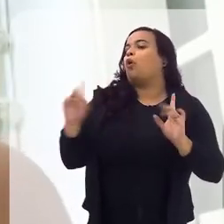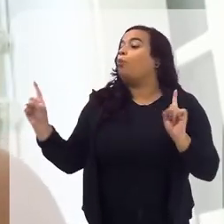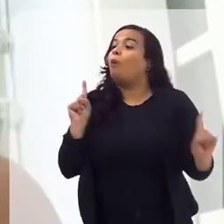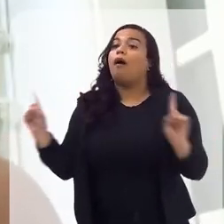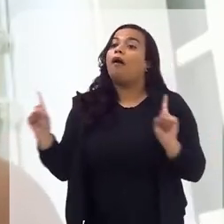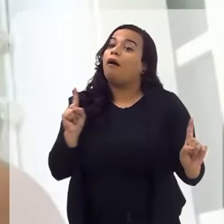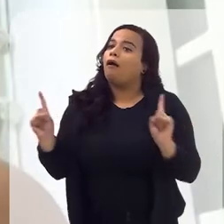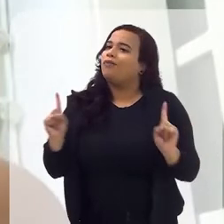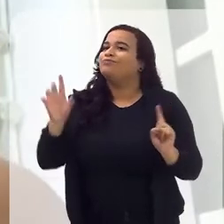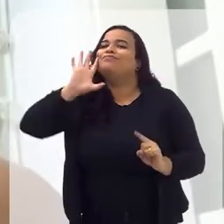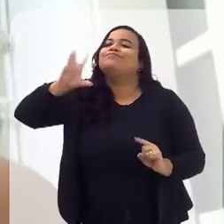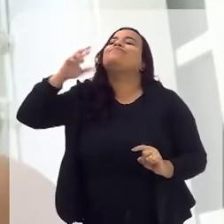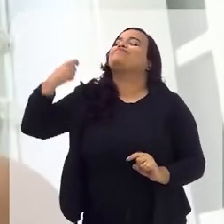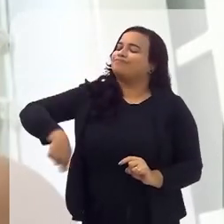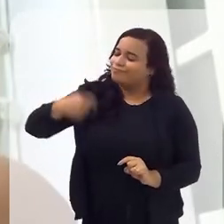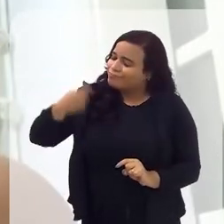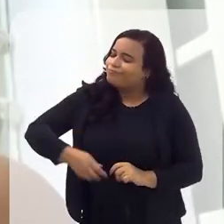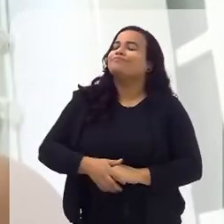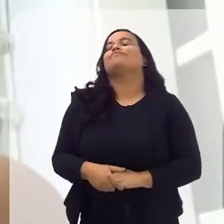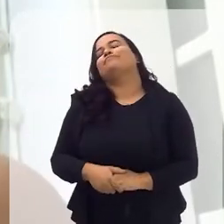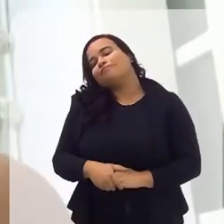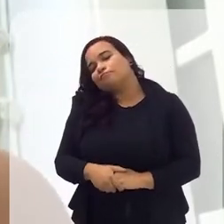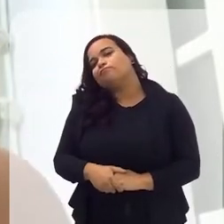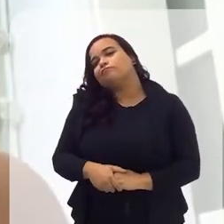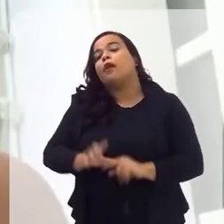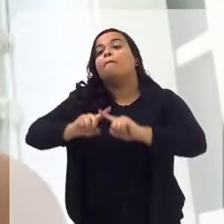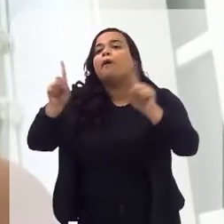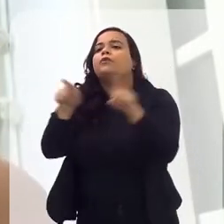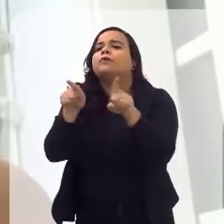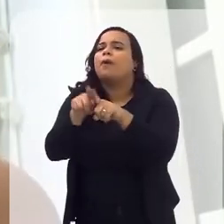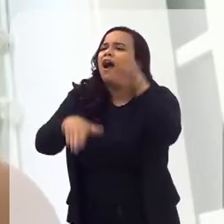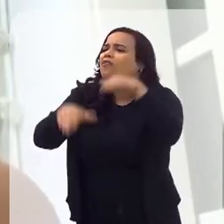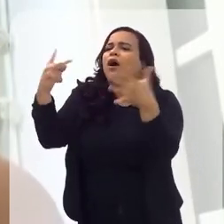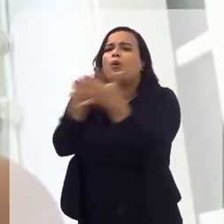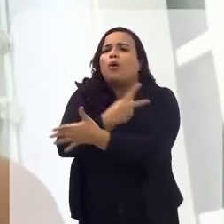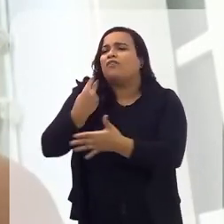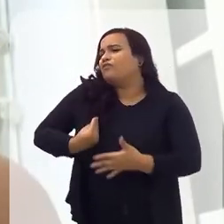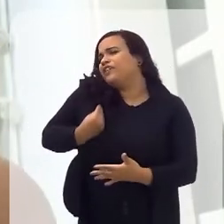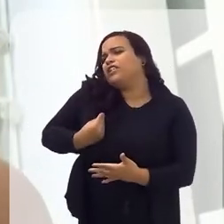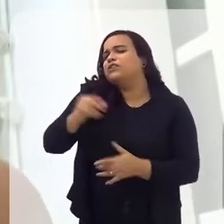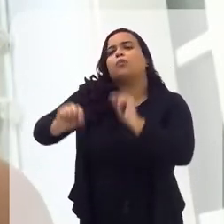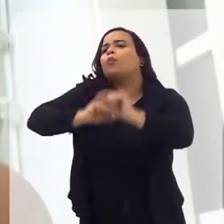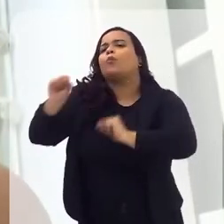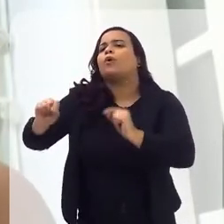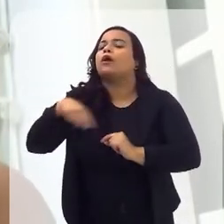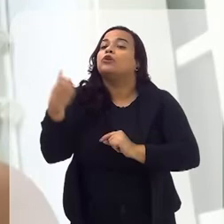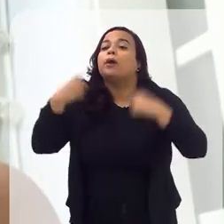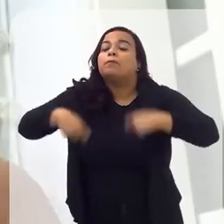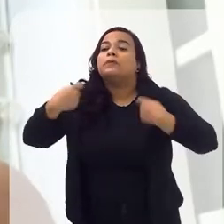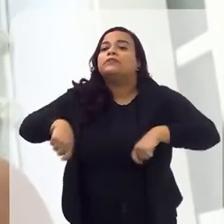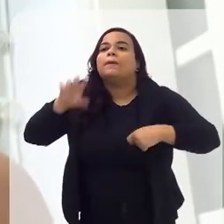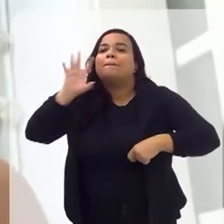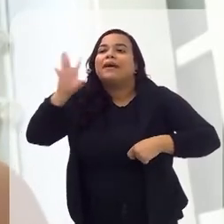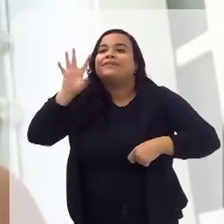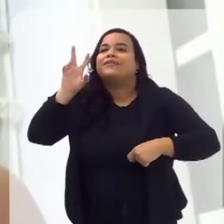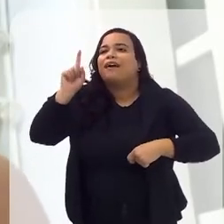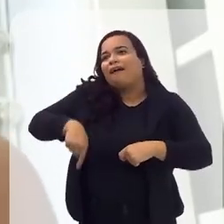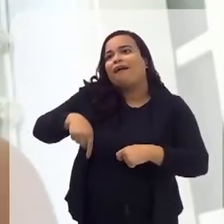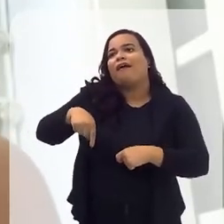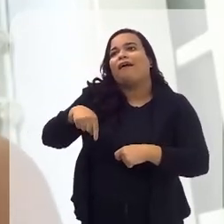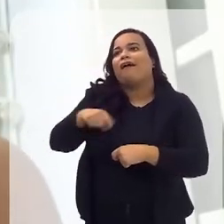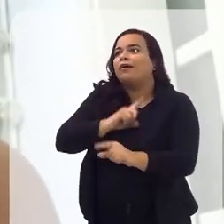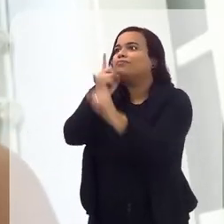sou. Então, acho que é essa pergunta que a gente precisa se fazer. Só que é claro que em certos momentos da nossa vida, e aí a gente precisa de, é isso, um